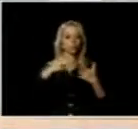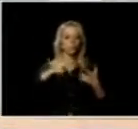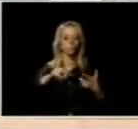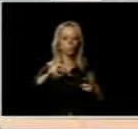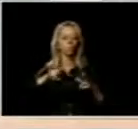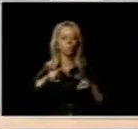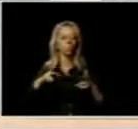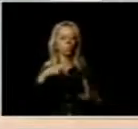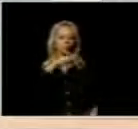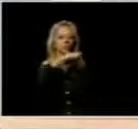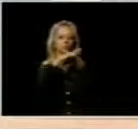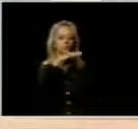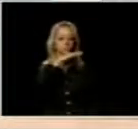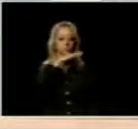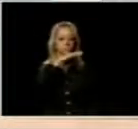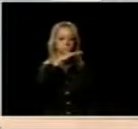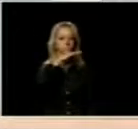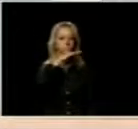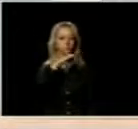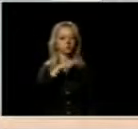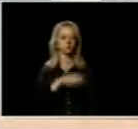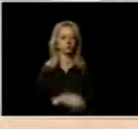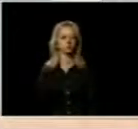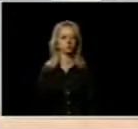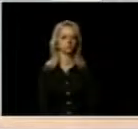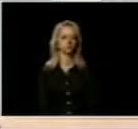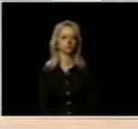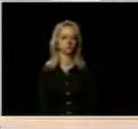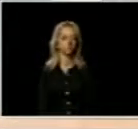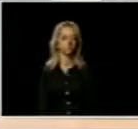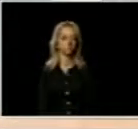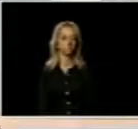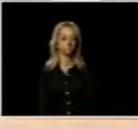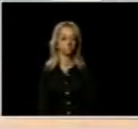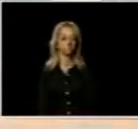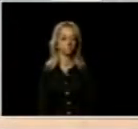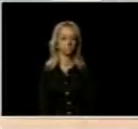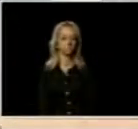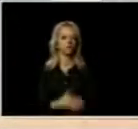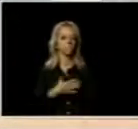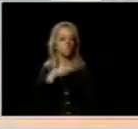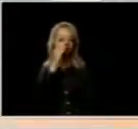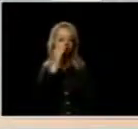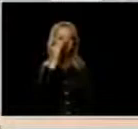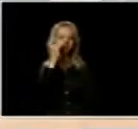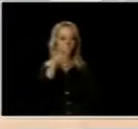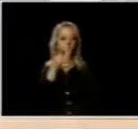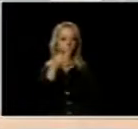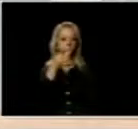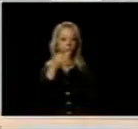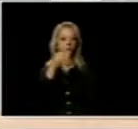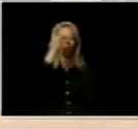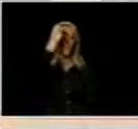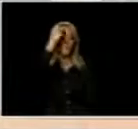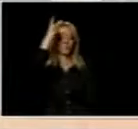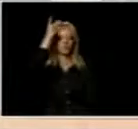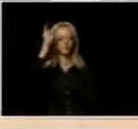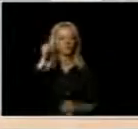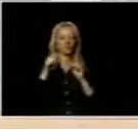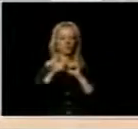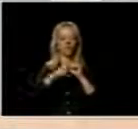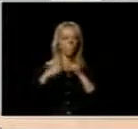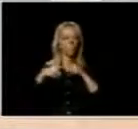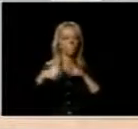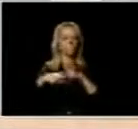minha opinião é a seguinte: o gerente é ruim. Júnior Ortiz faz um mau governo na cidade de Taubaté, indica mal o